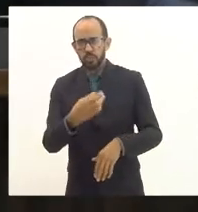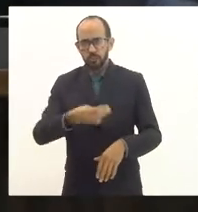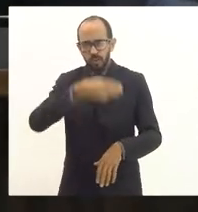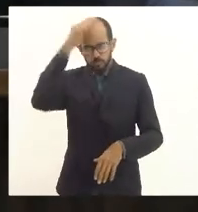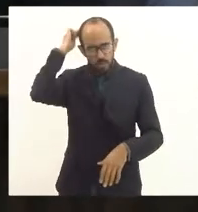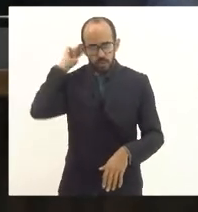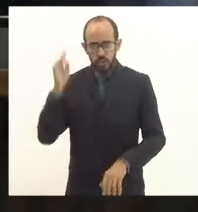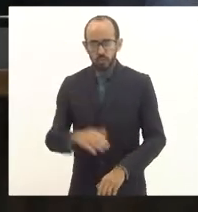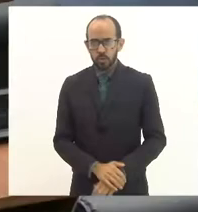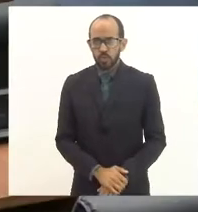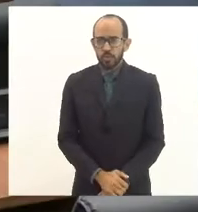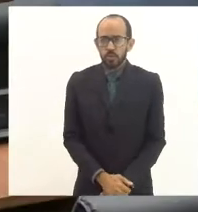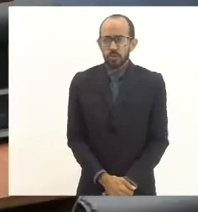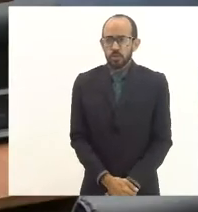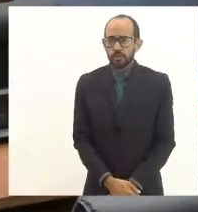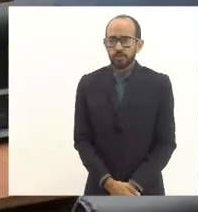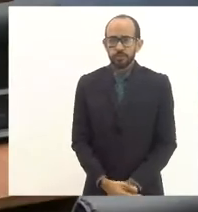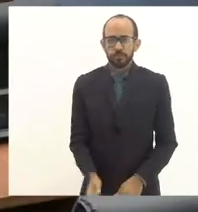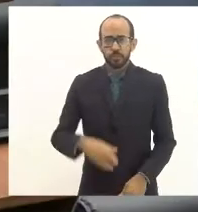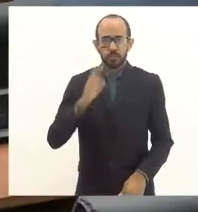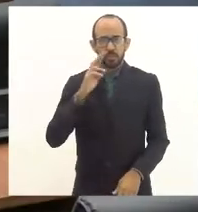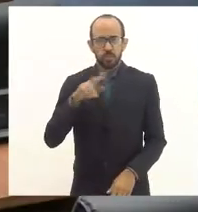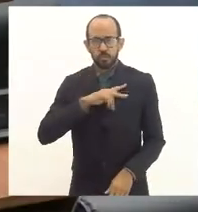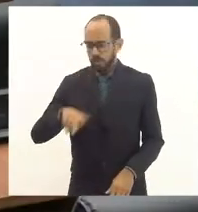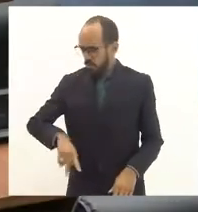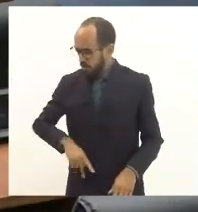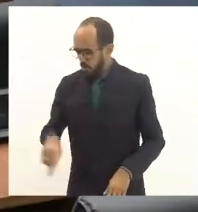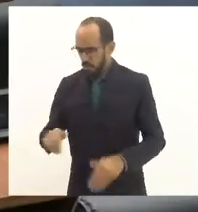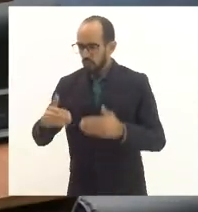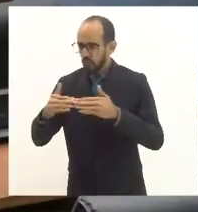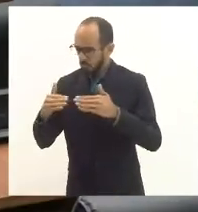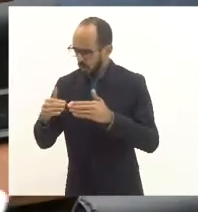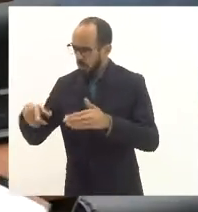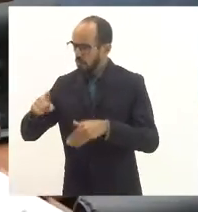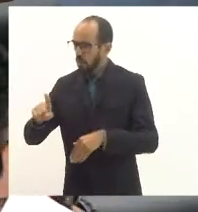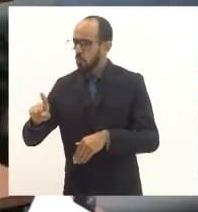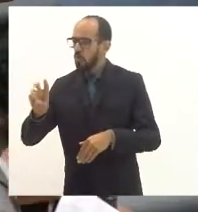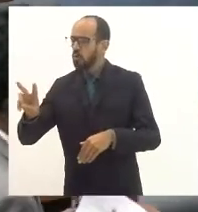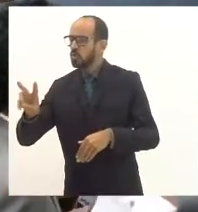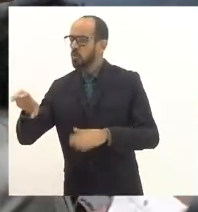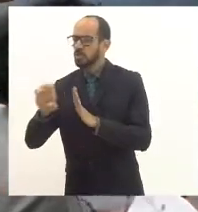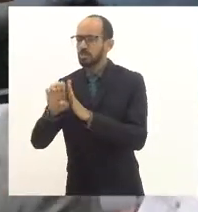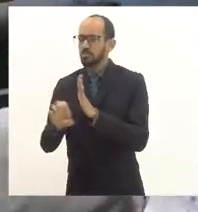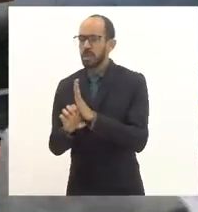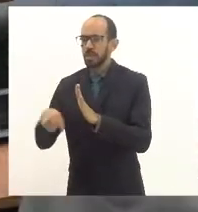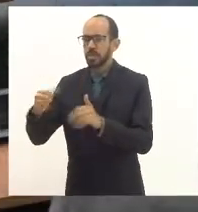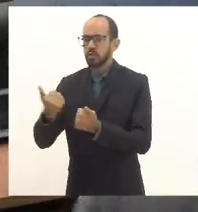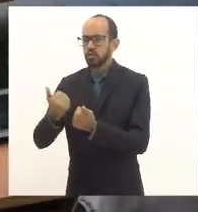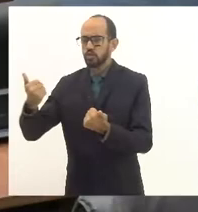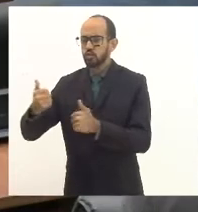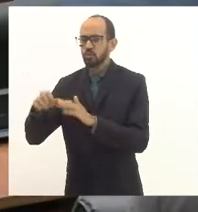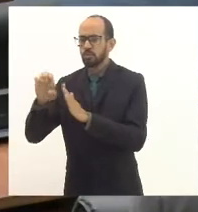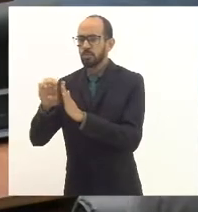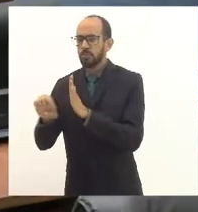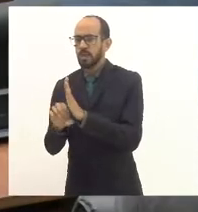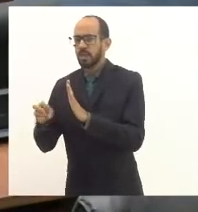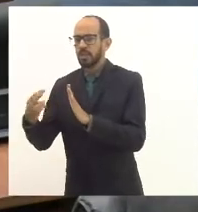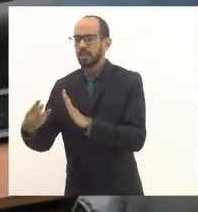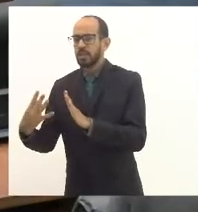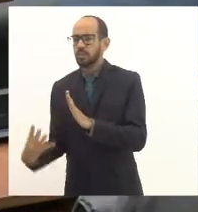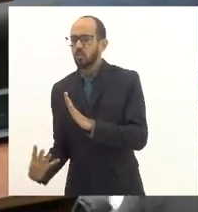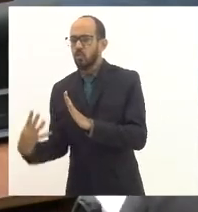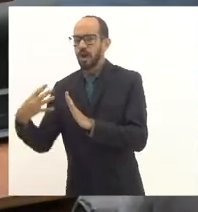Márcio Pacheco. Senhor presidente, parecer é favorável às emendas 1 e 2, favorável com subemenda à emenda 3 e